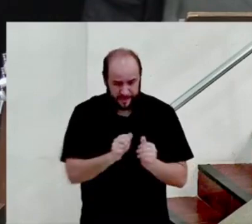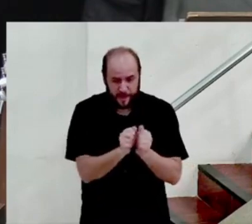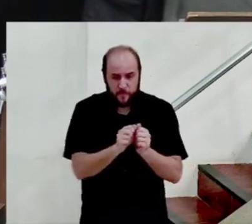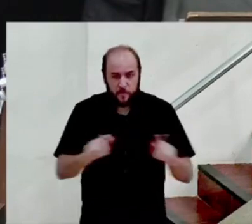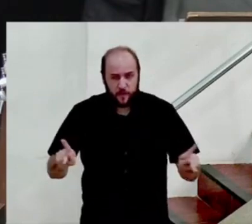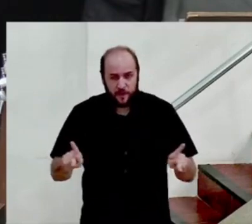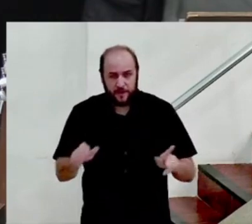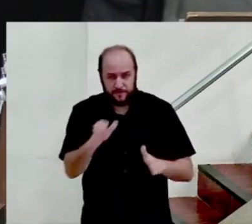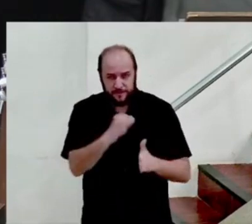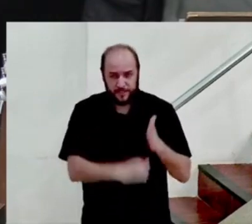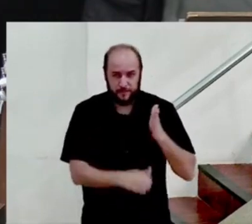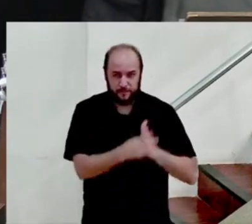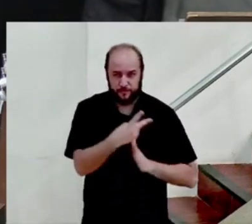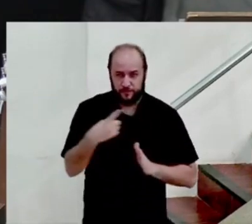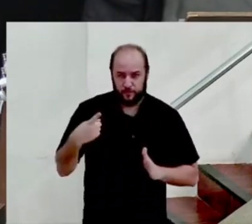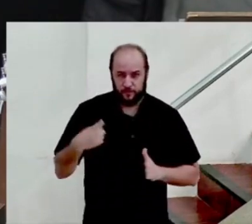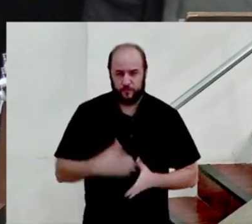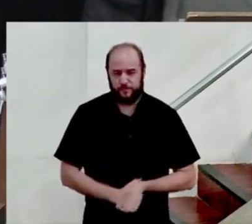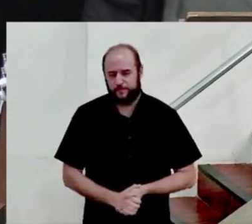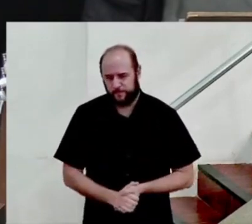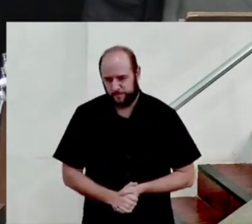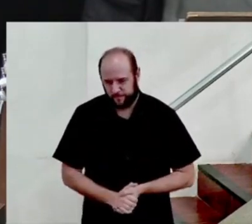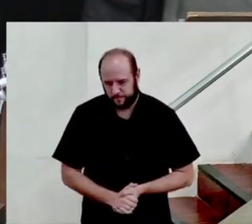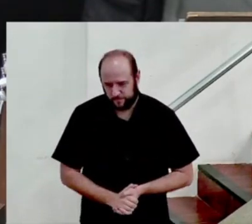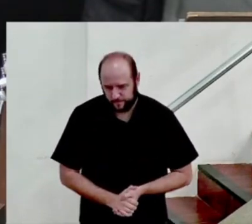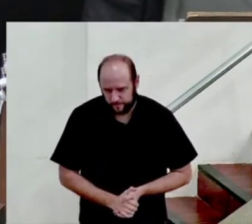capítulo 21.